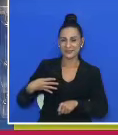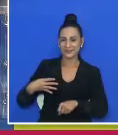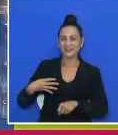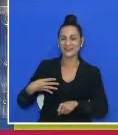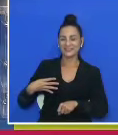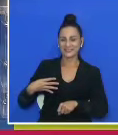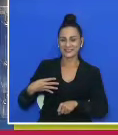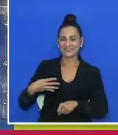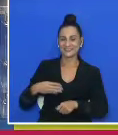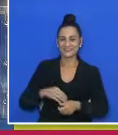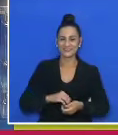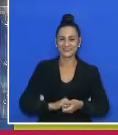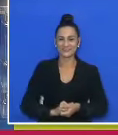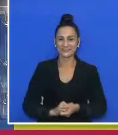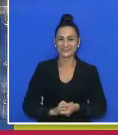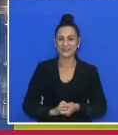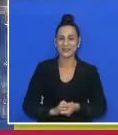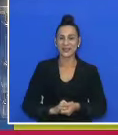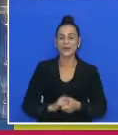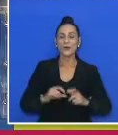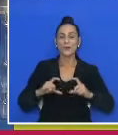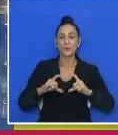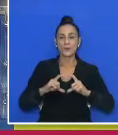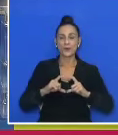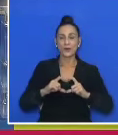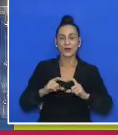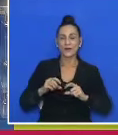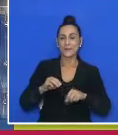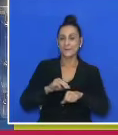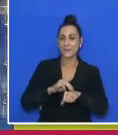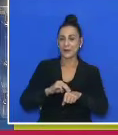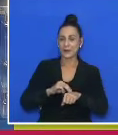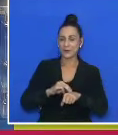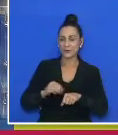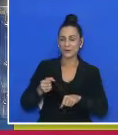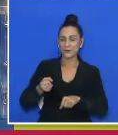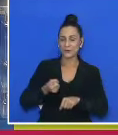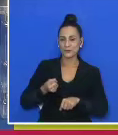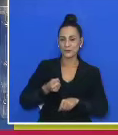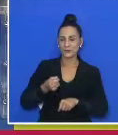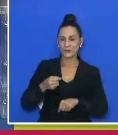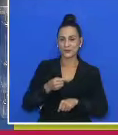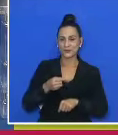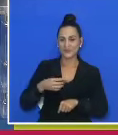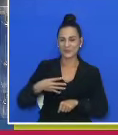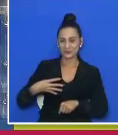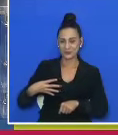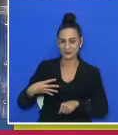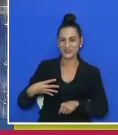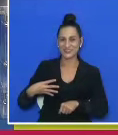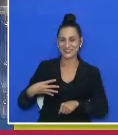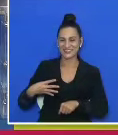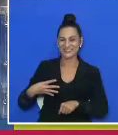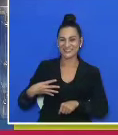Marrom, 34. Bola marrom, número 14. Marrom, 14.